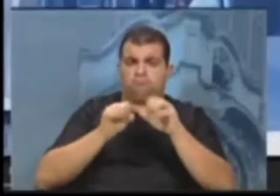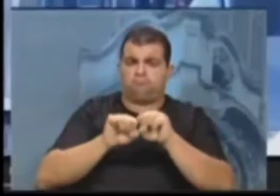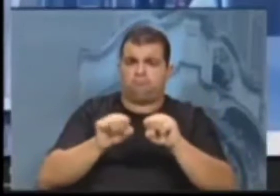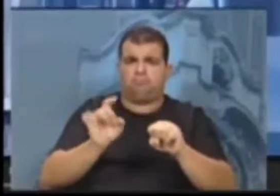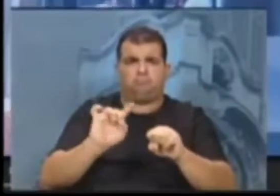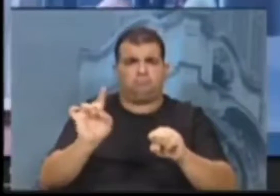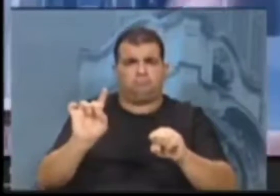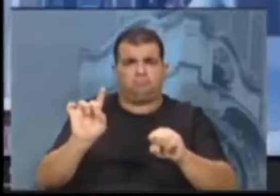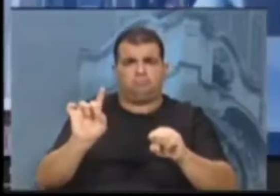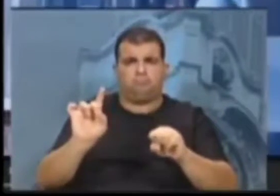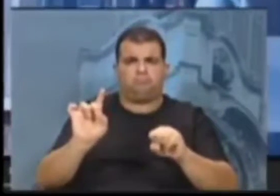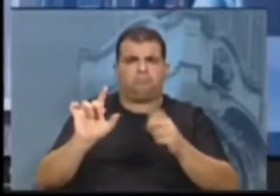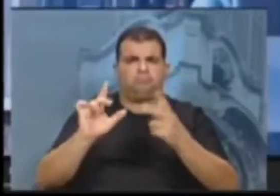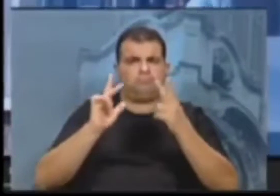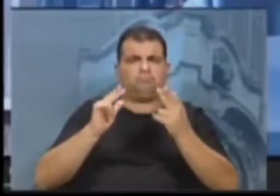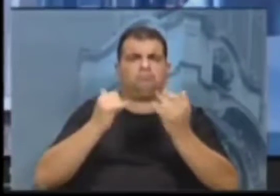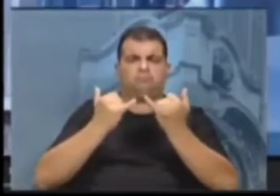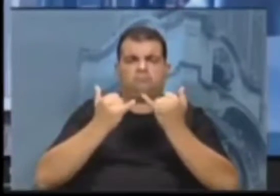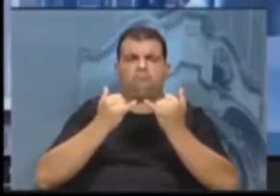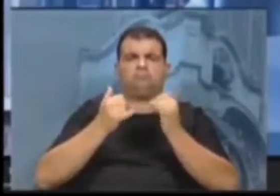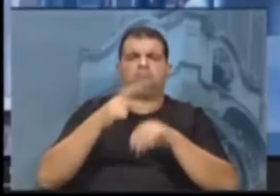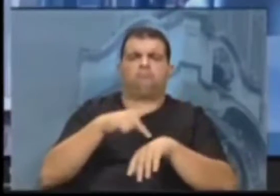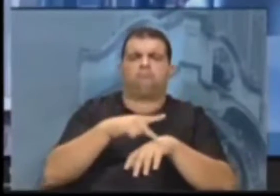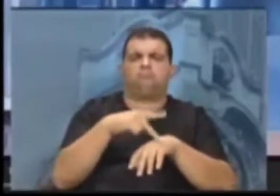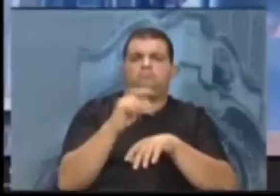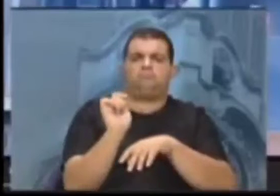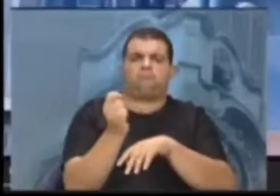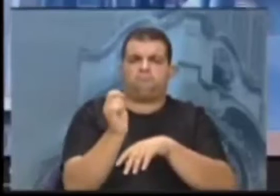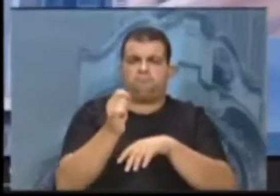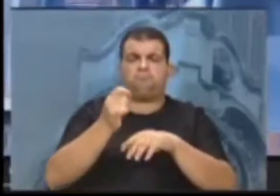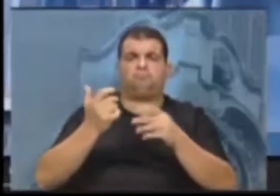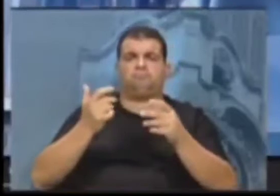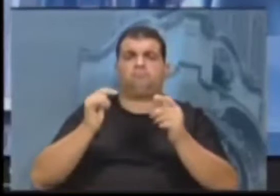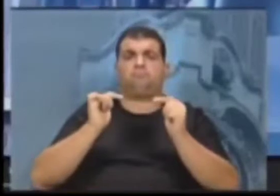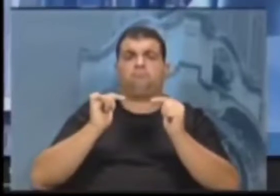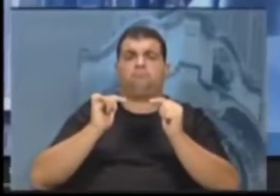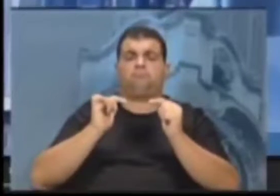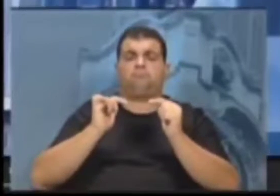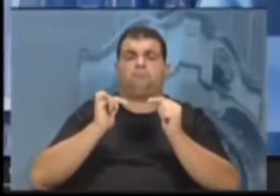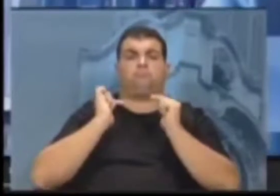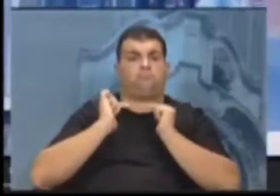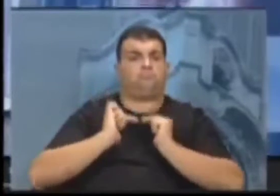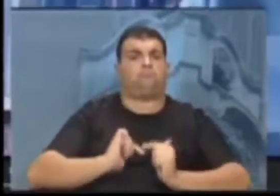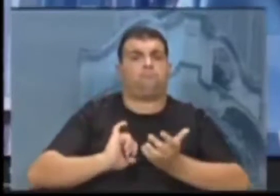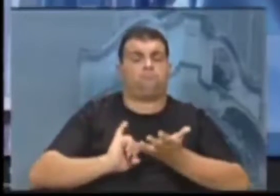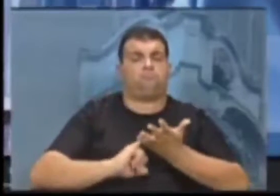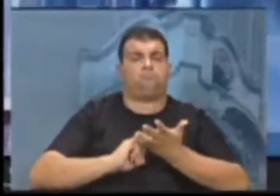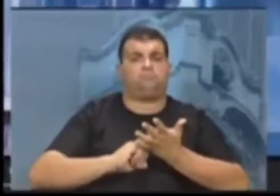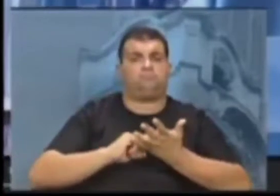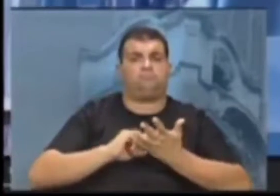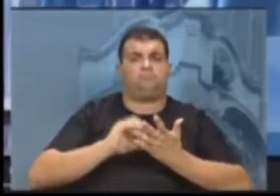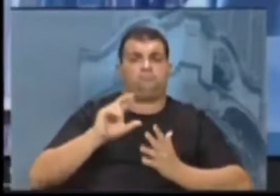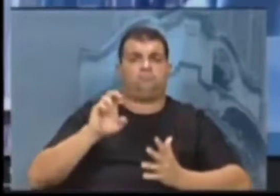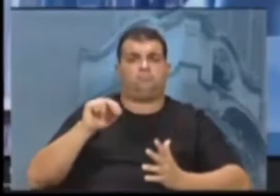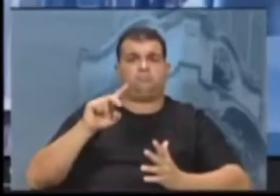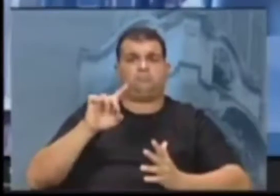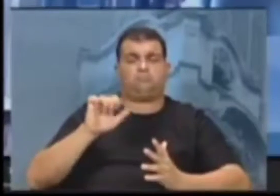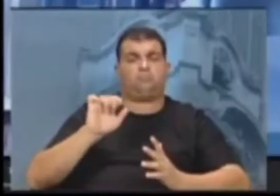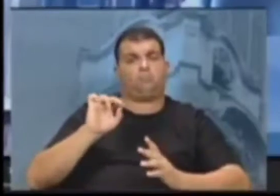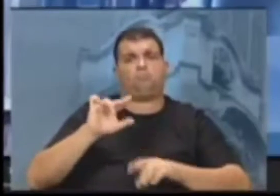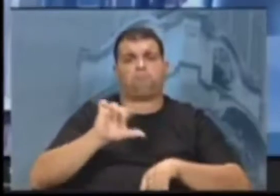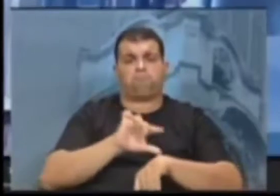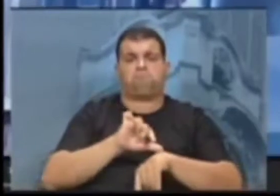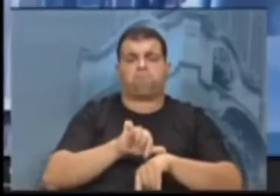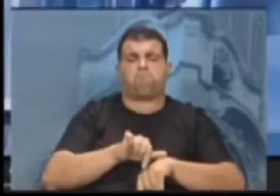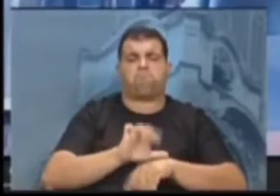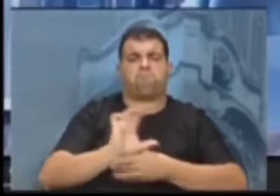quebrariam através, como está sendo feito na Argentina, com isenção do imposto de renda, ou pelo menos atraso do pagamento do